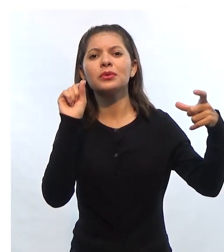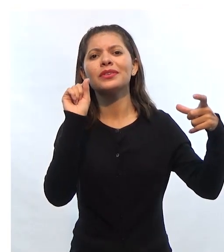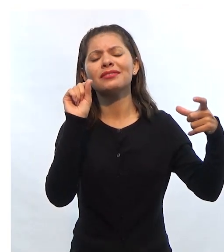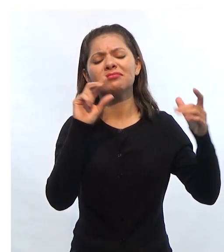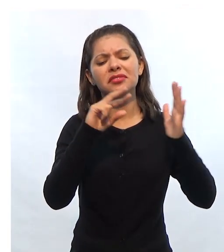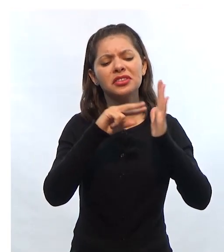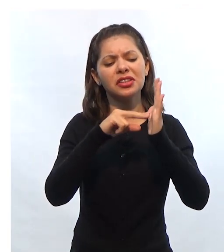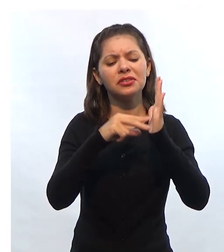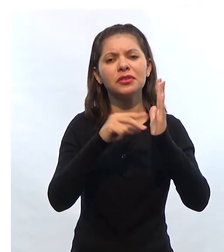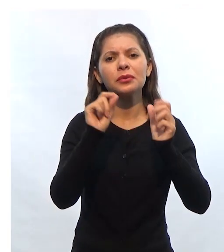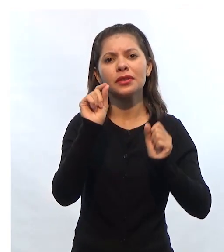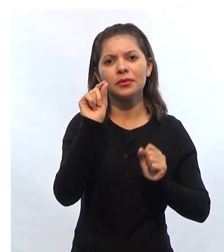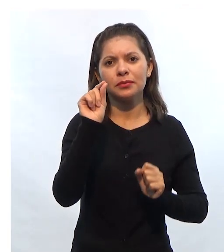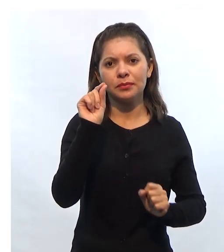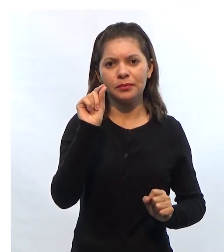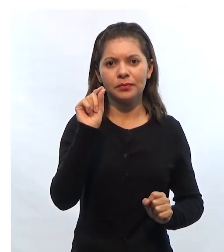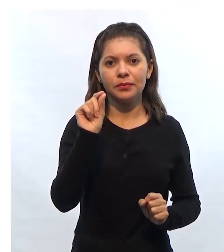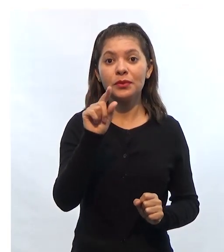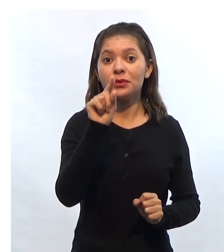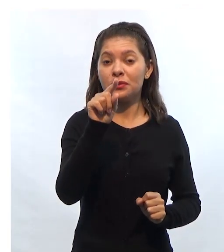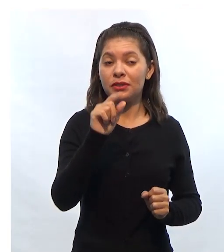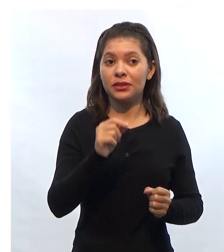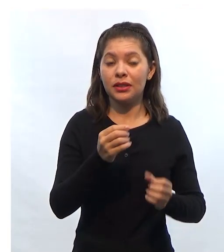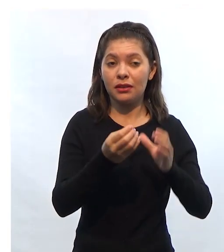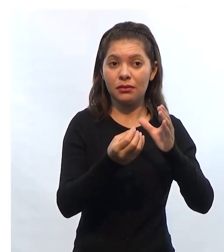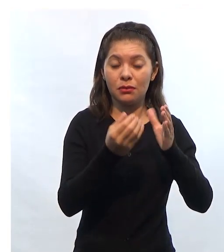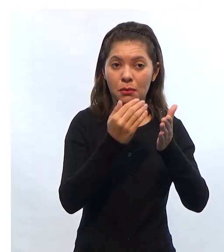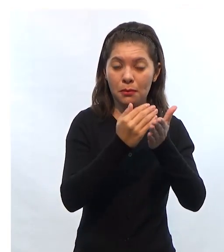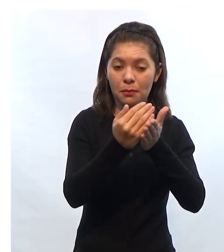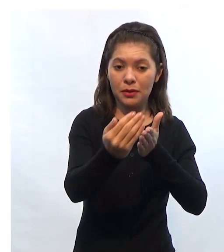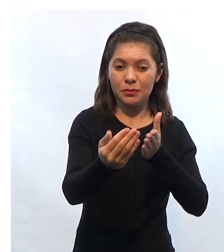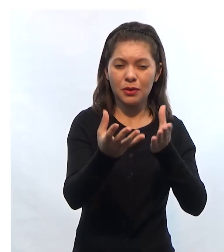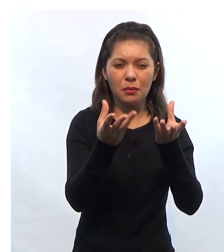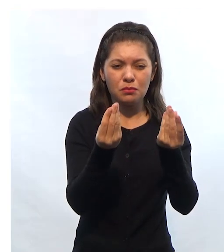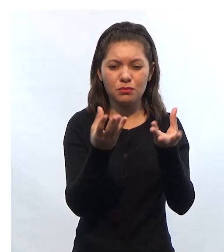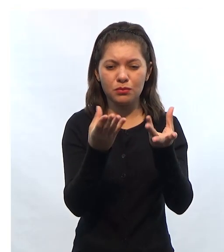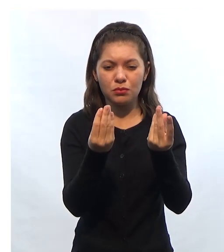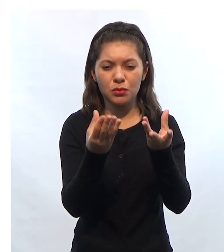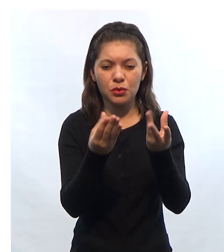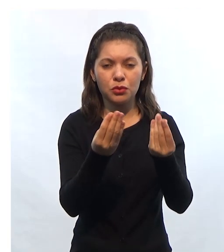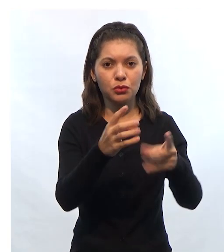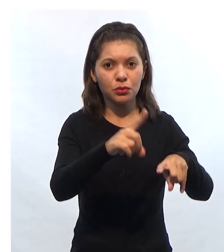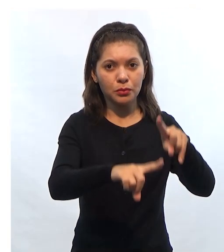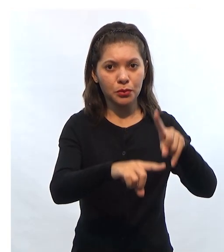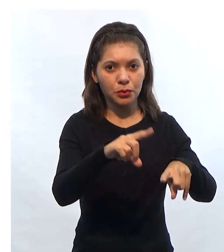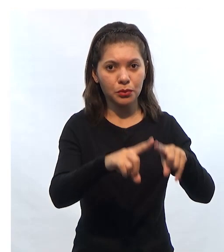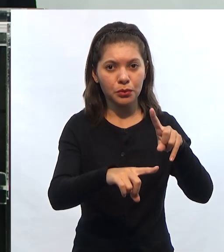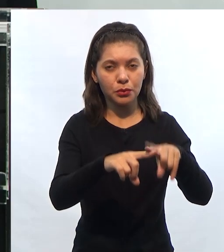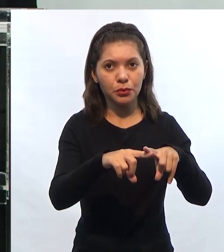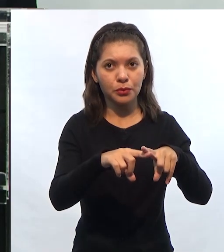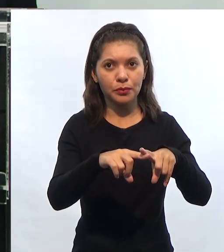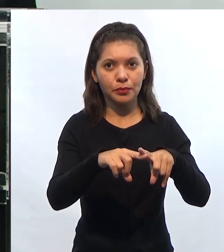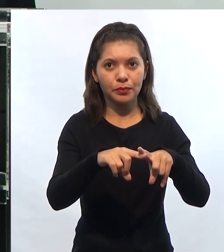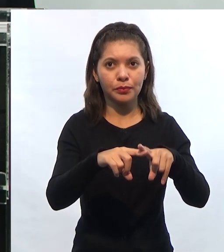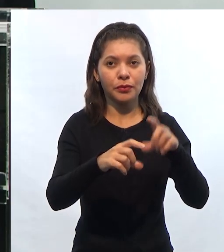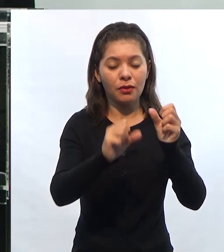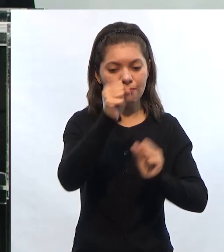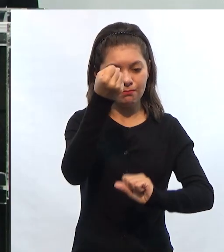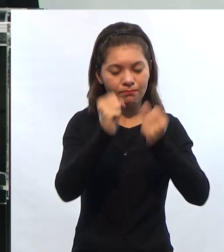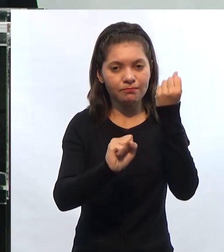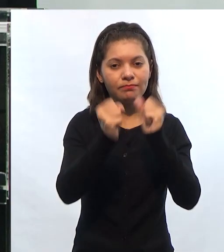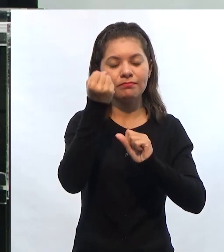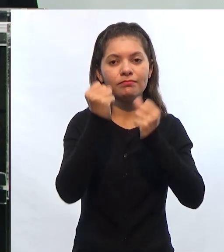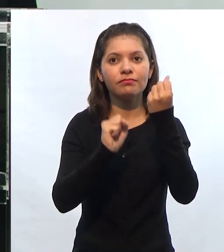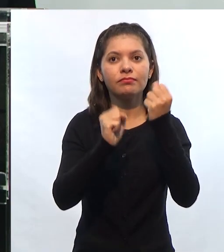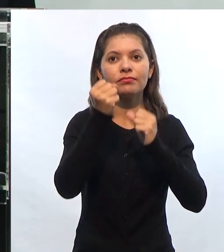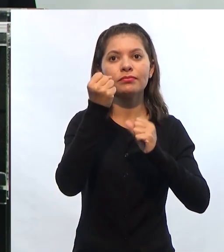em massa? É quando você começa a produzir muito de um determinado produto de forma industrial,